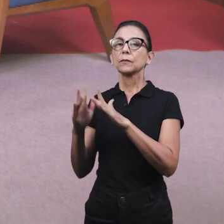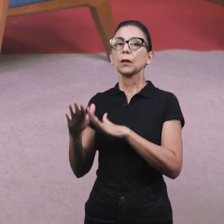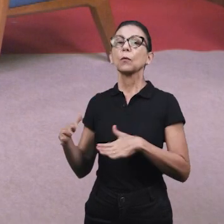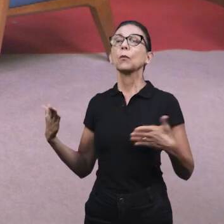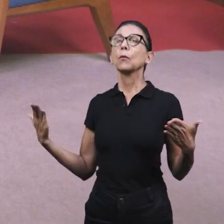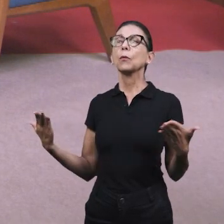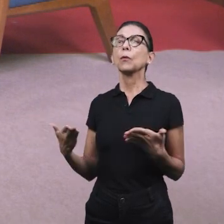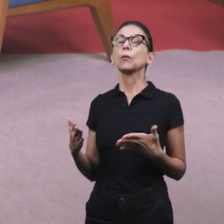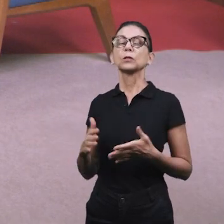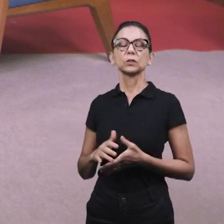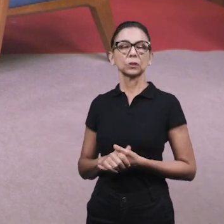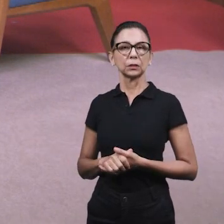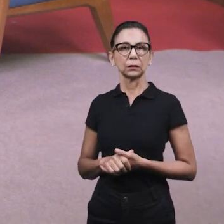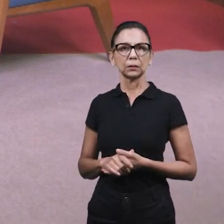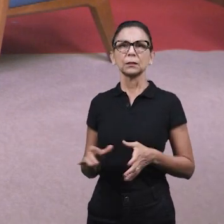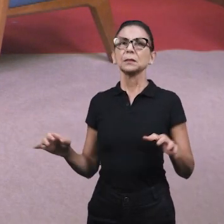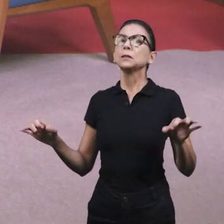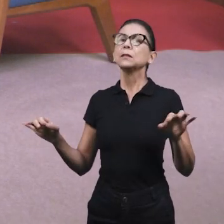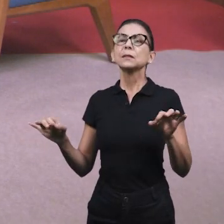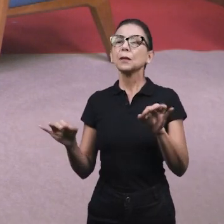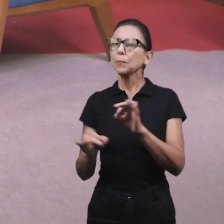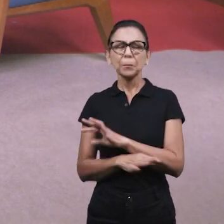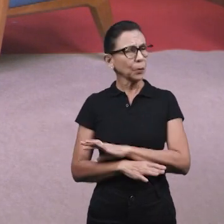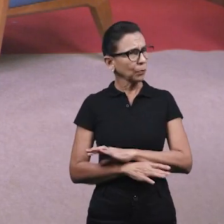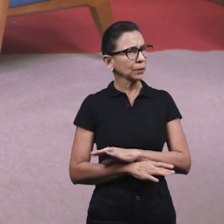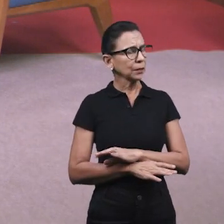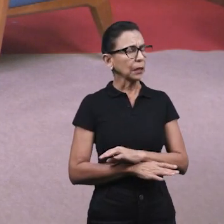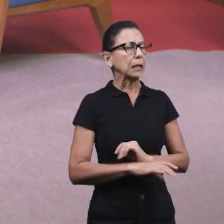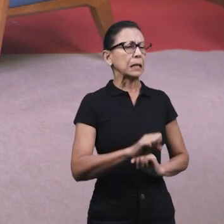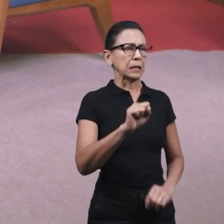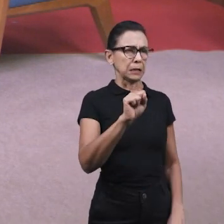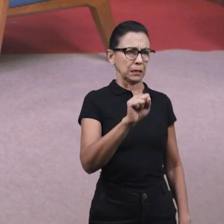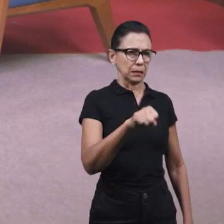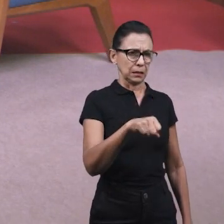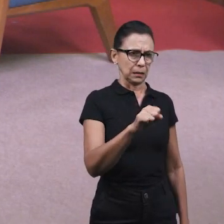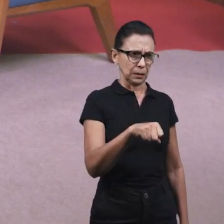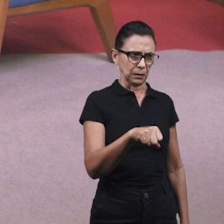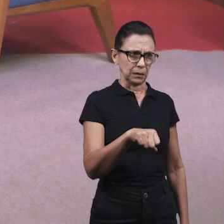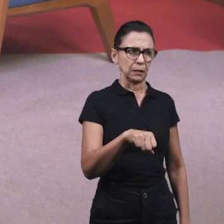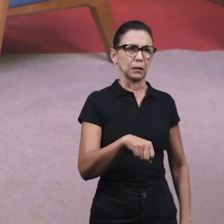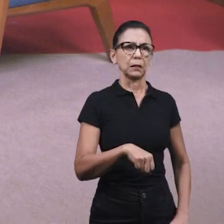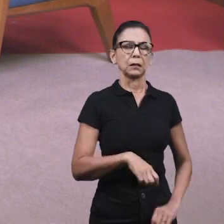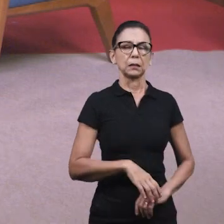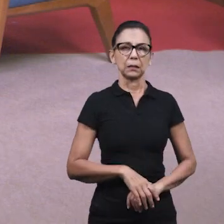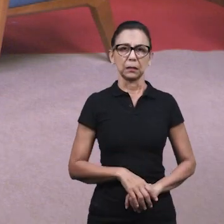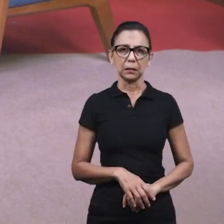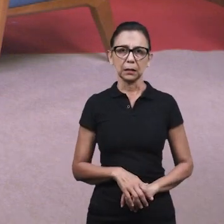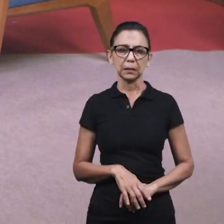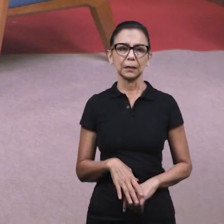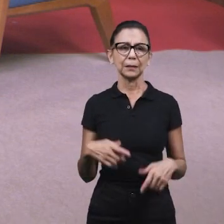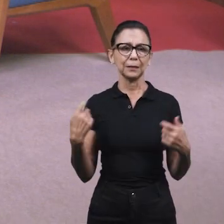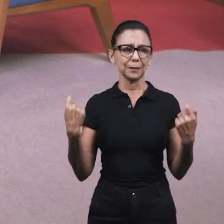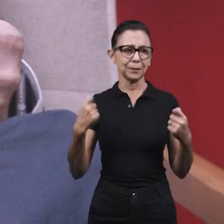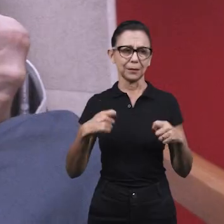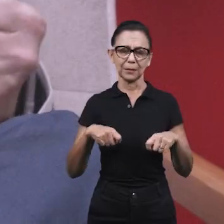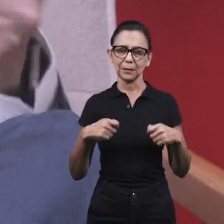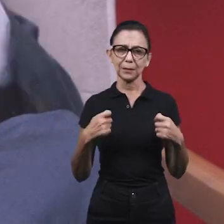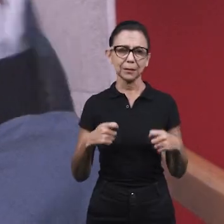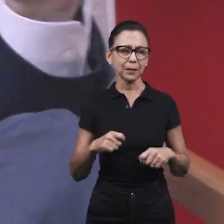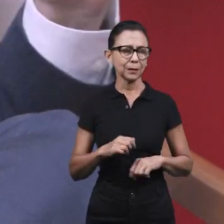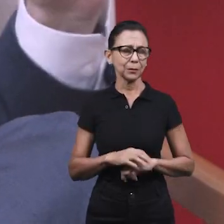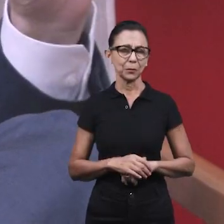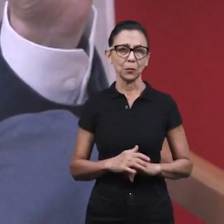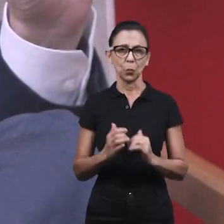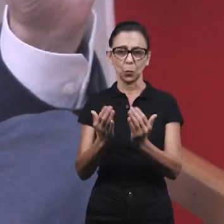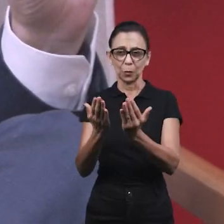pronta? A igreja tem que estar pronta. E a igreja fiel, o crente genuíno, verdadeiro,